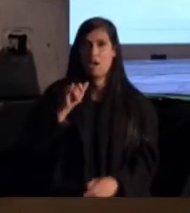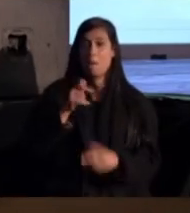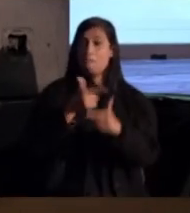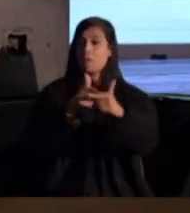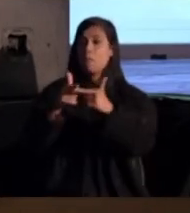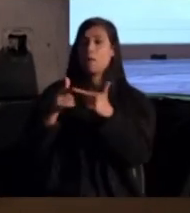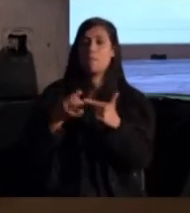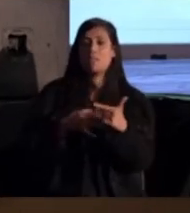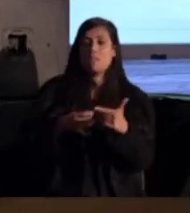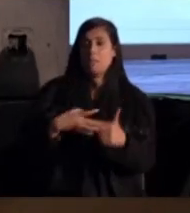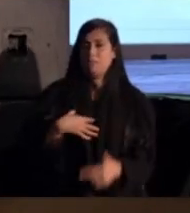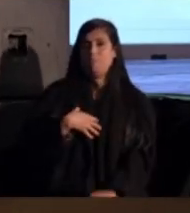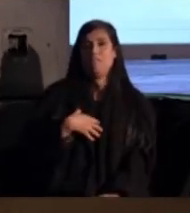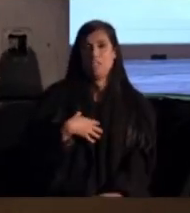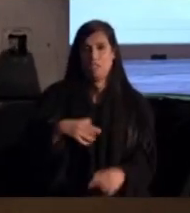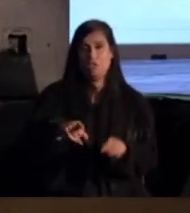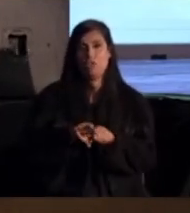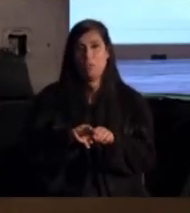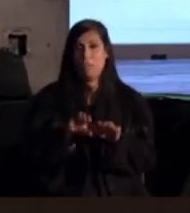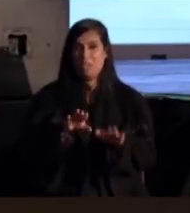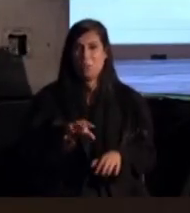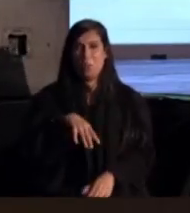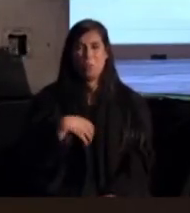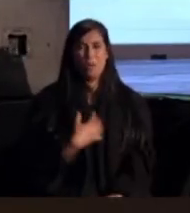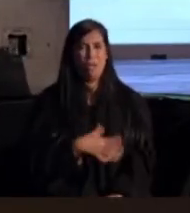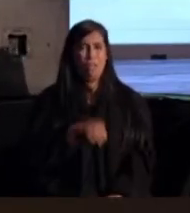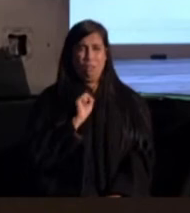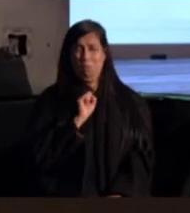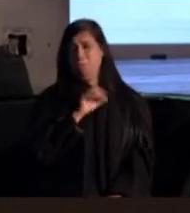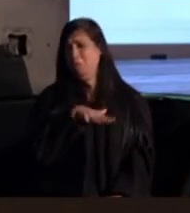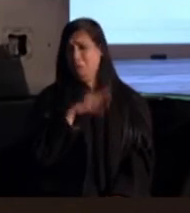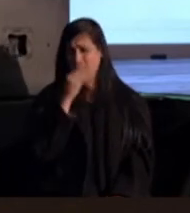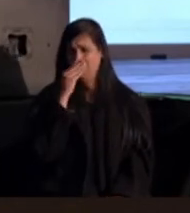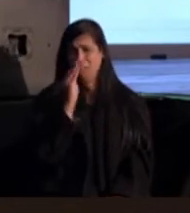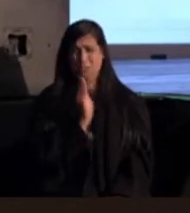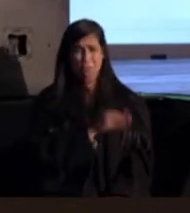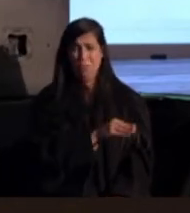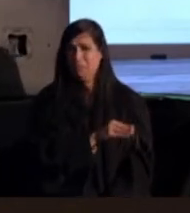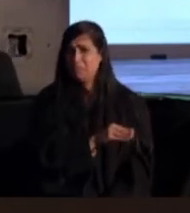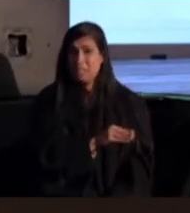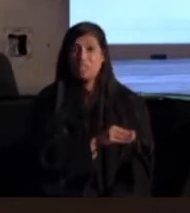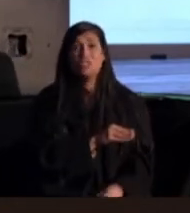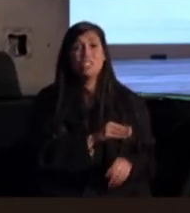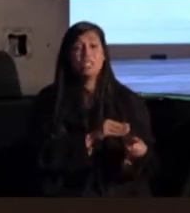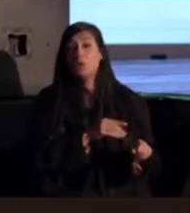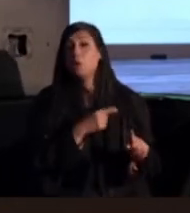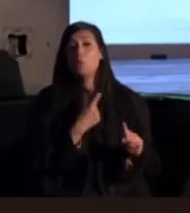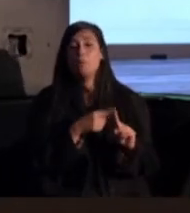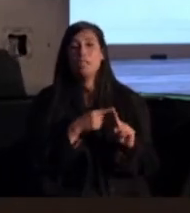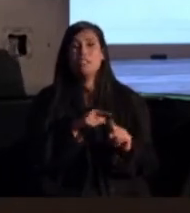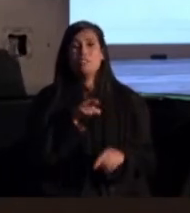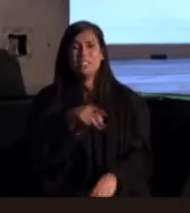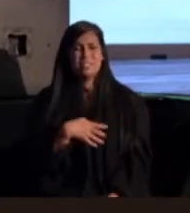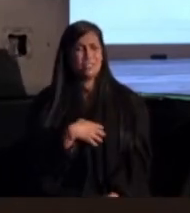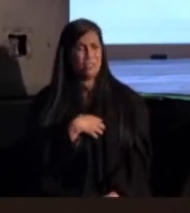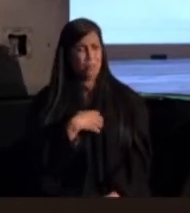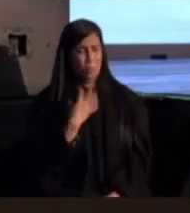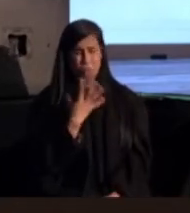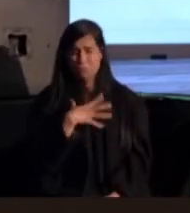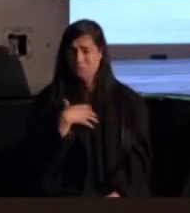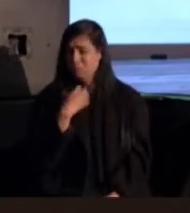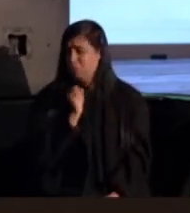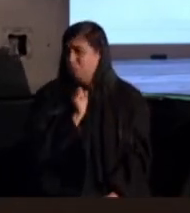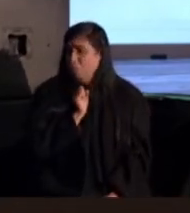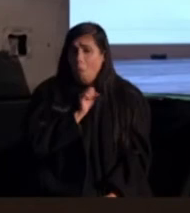mais sangue nas pernas. O nojo é uma forma de proteção, porque o nojo, uma comida estragada, a gente se protege quando tem um